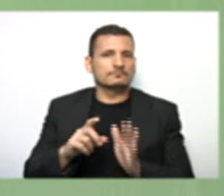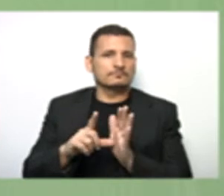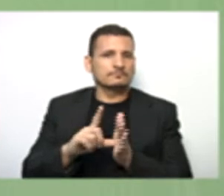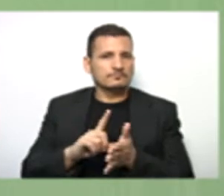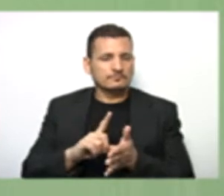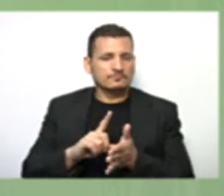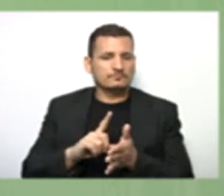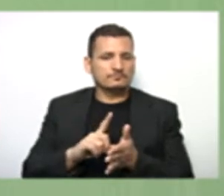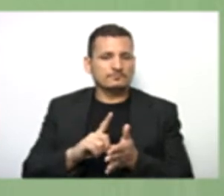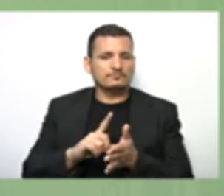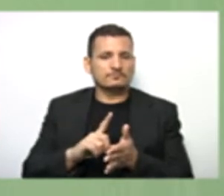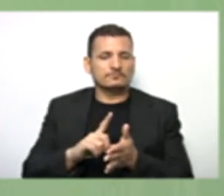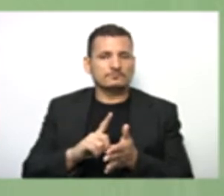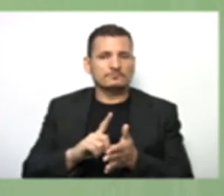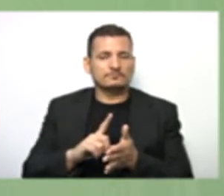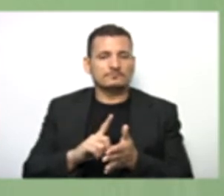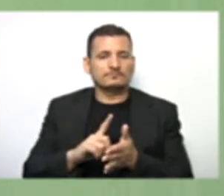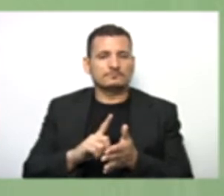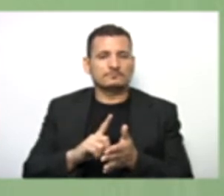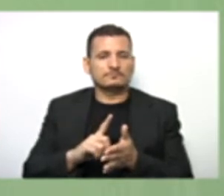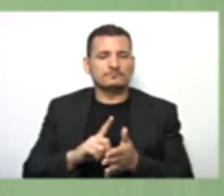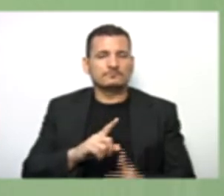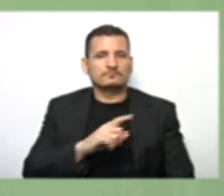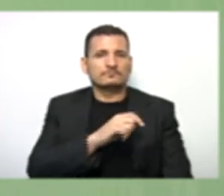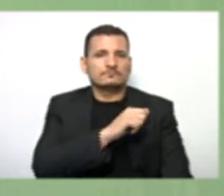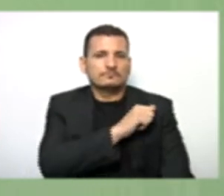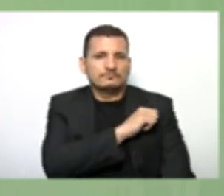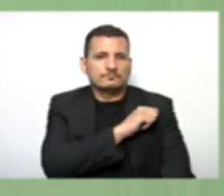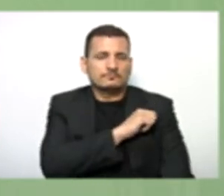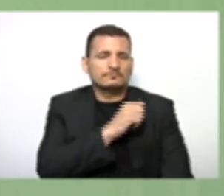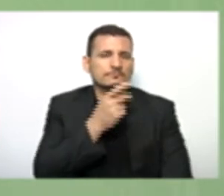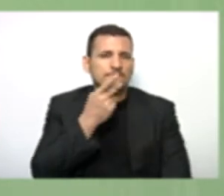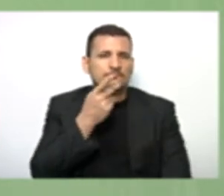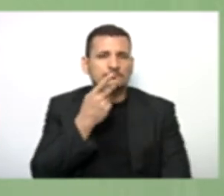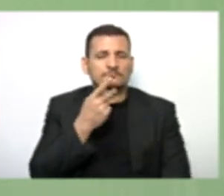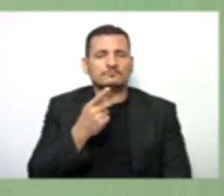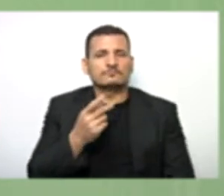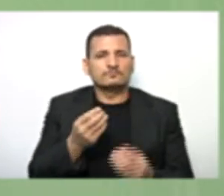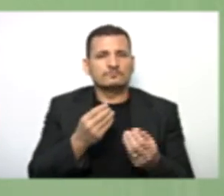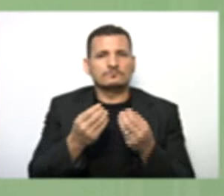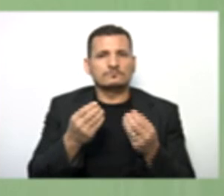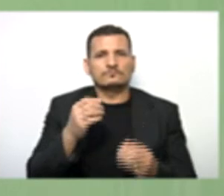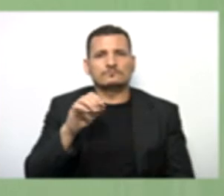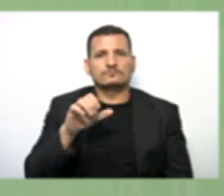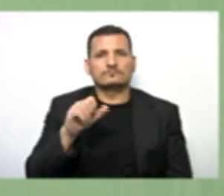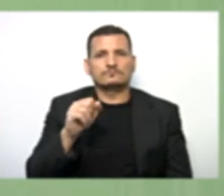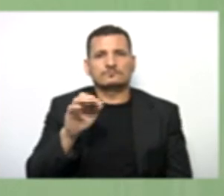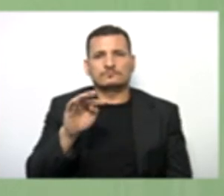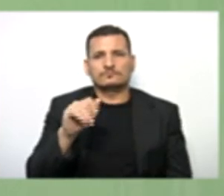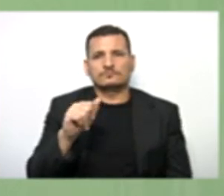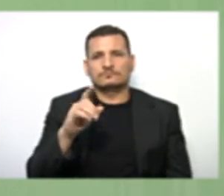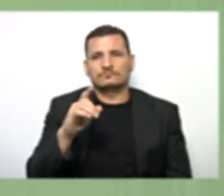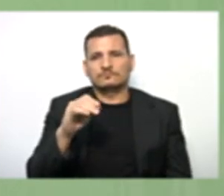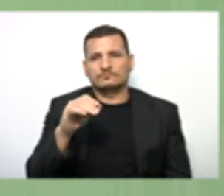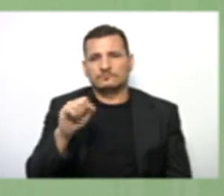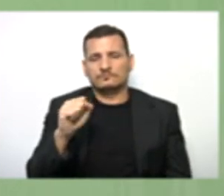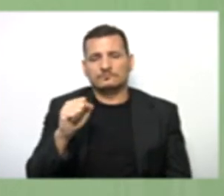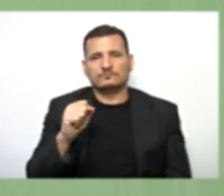bolso. Mas a aluna falou dos estados, né, do processo numa questão. Eu acho que vale a pena a